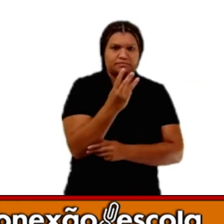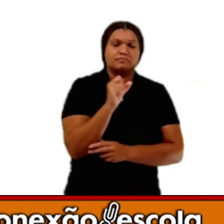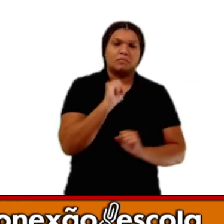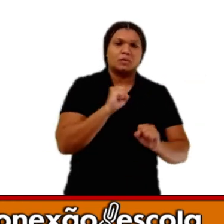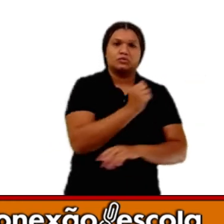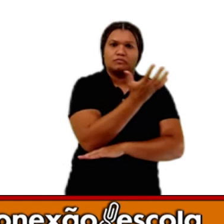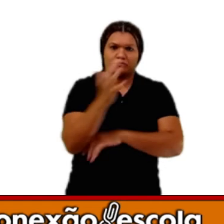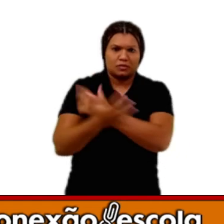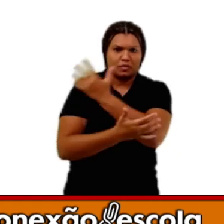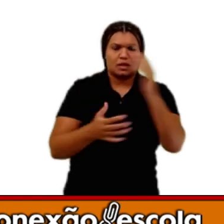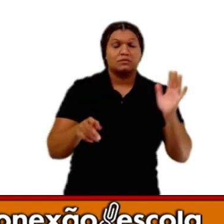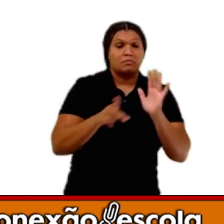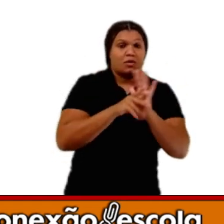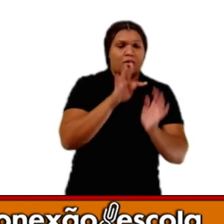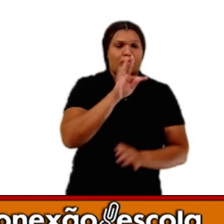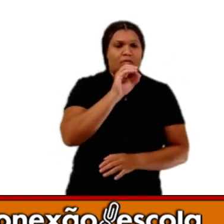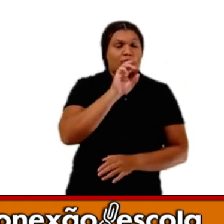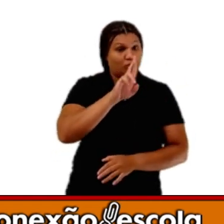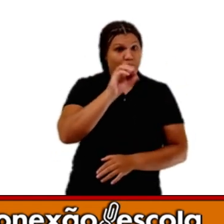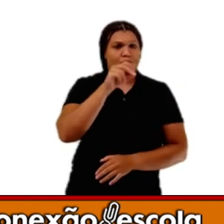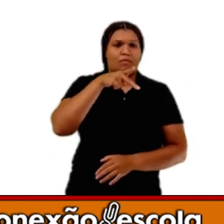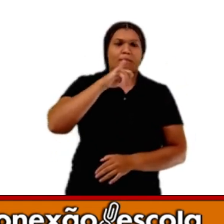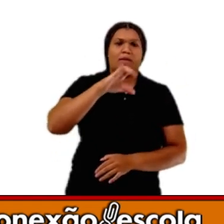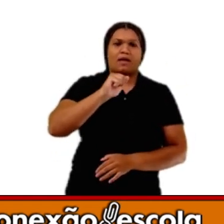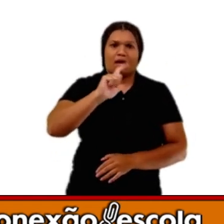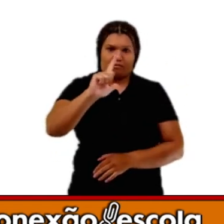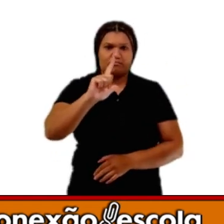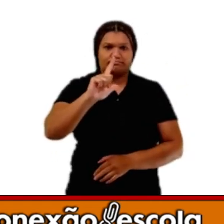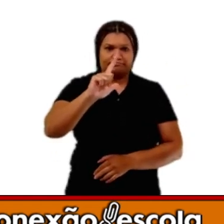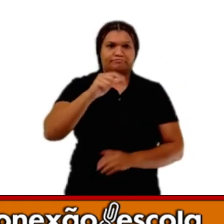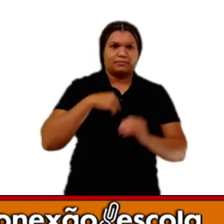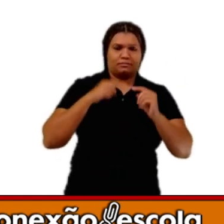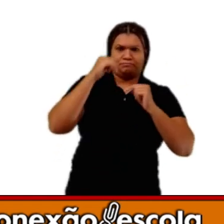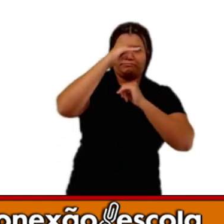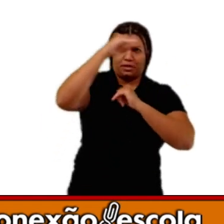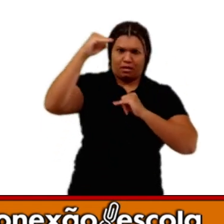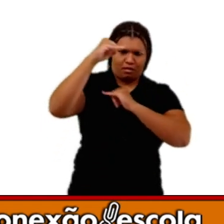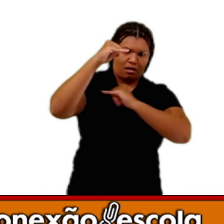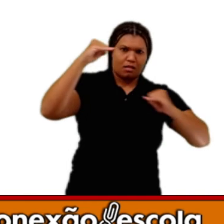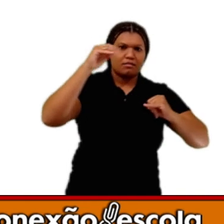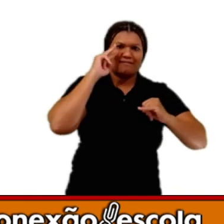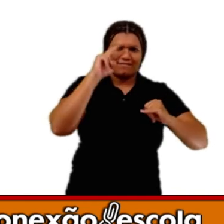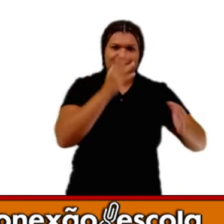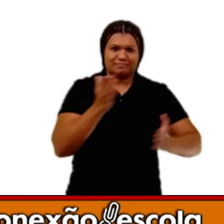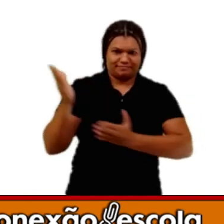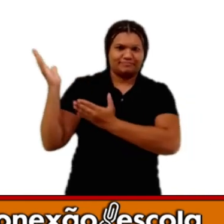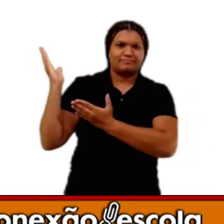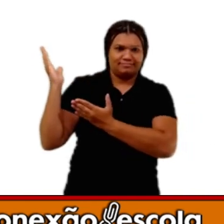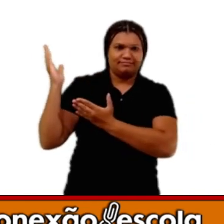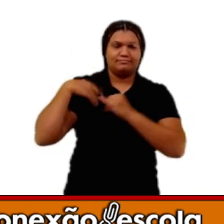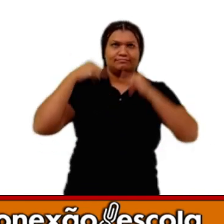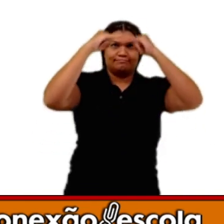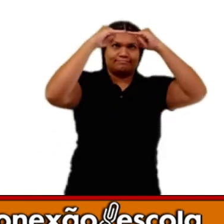floresta tropical, que vai estar localizado na região entre os trópicos, né? Entre o Trópico de Capricórnio e